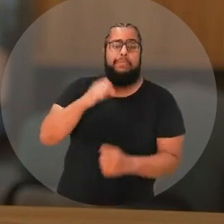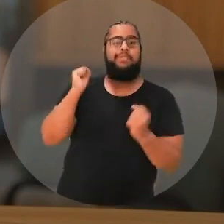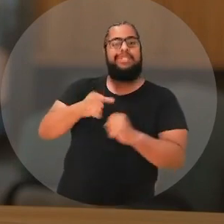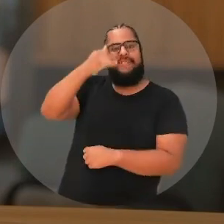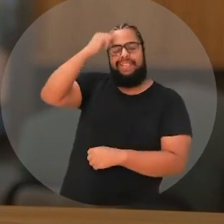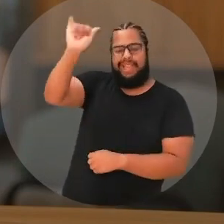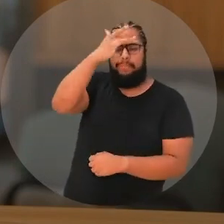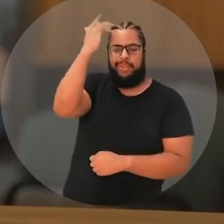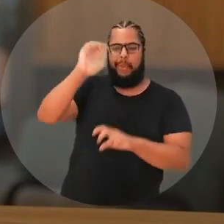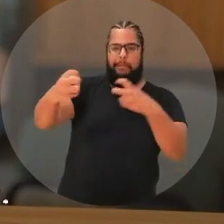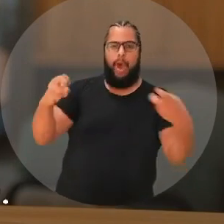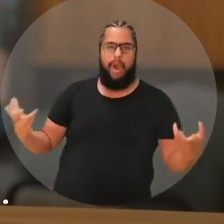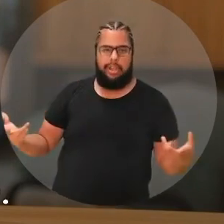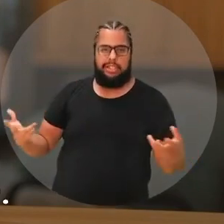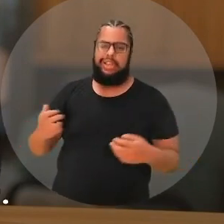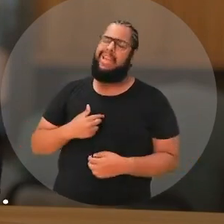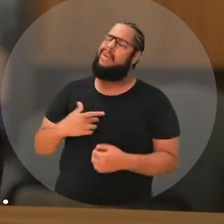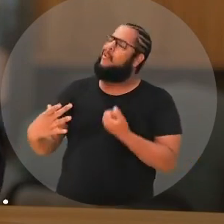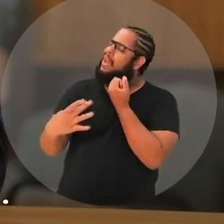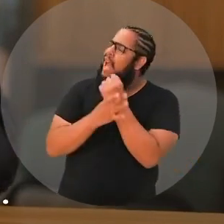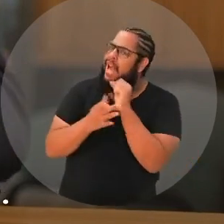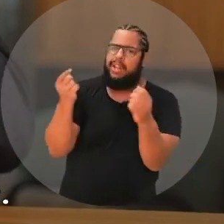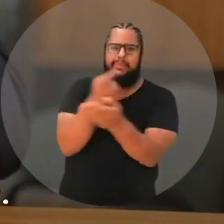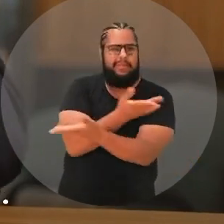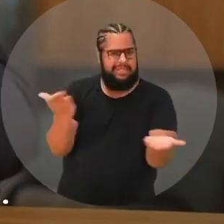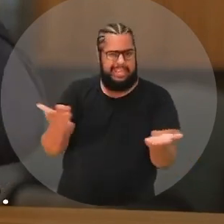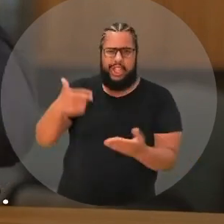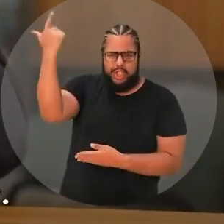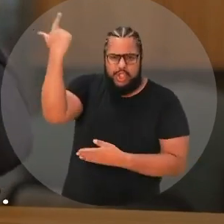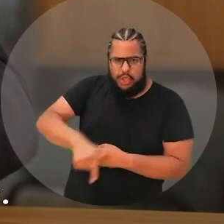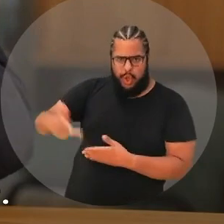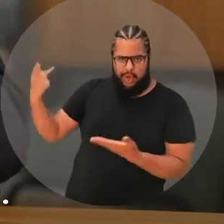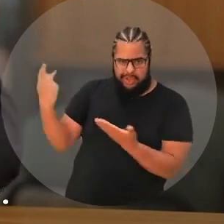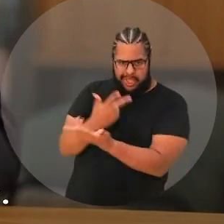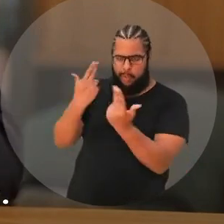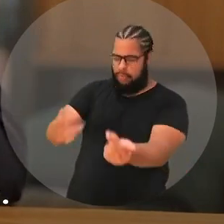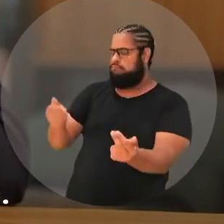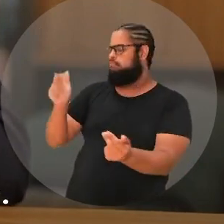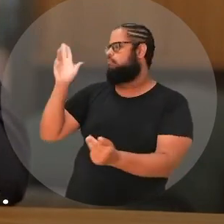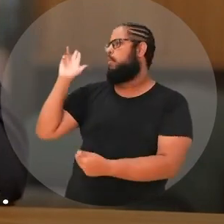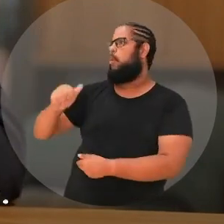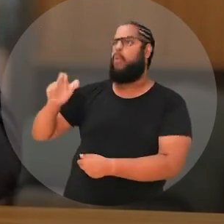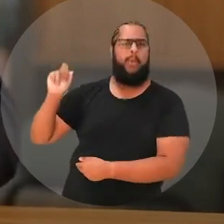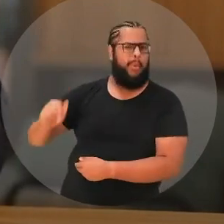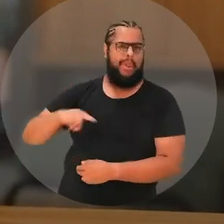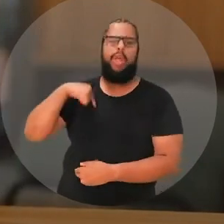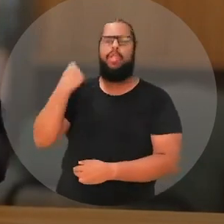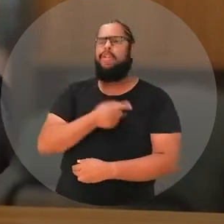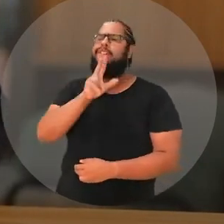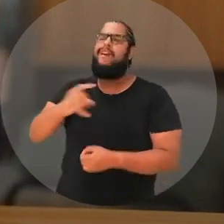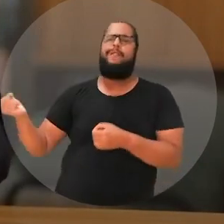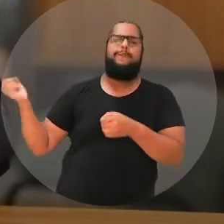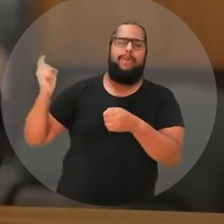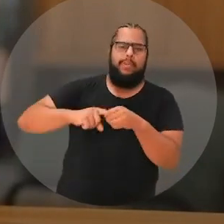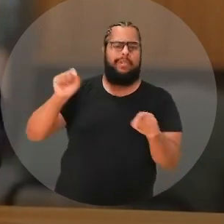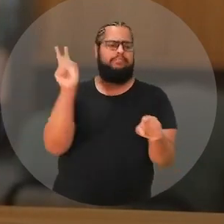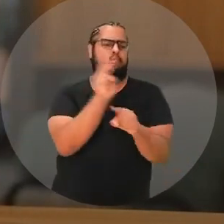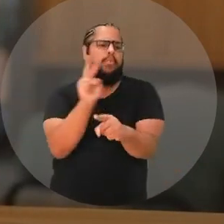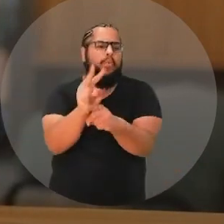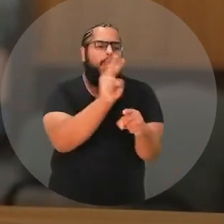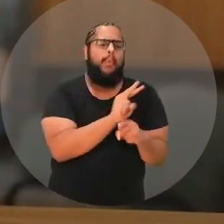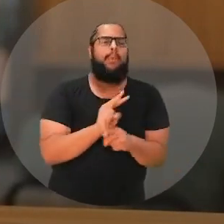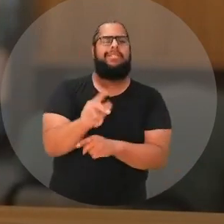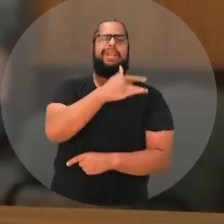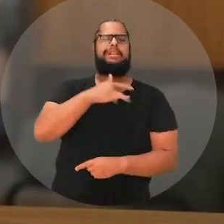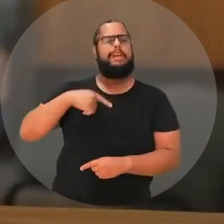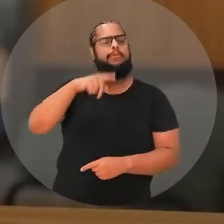vidas fossem salvas. Garanto a vocês, isso nunca mais vai acontecer. Vamos voltar a cuidar da saúde do